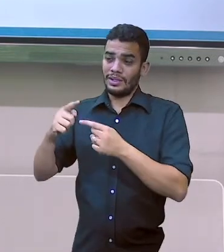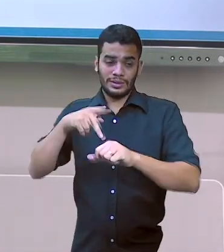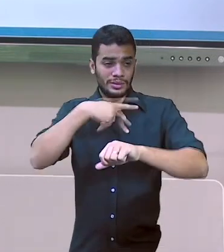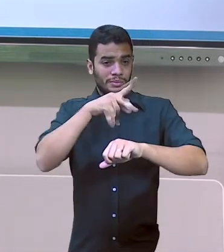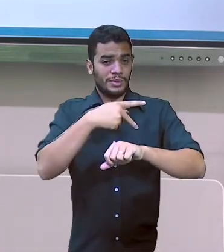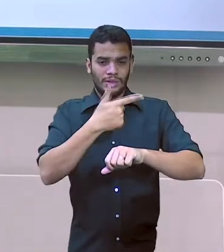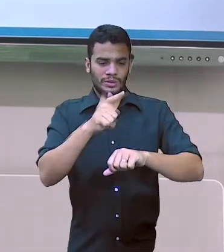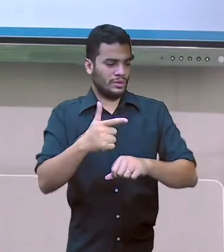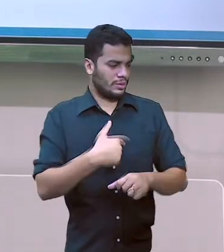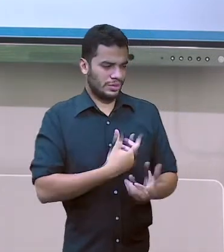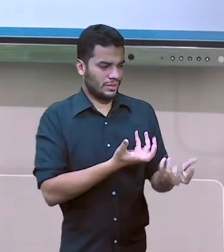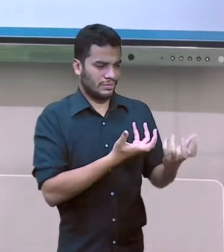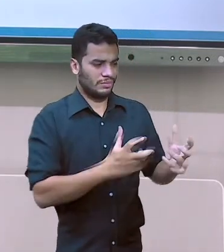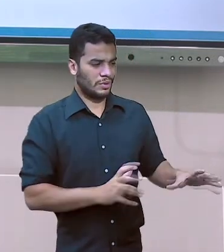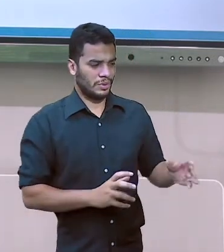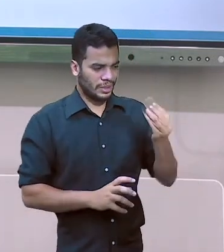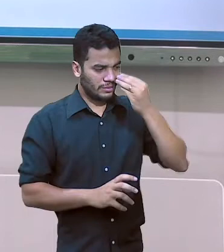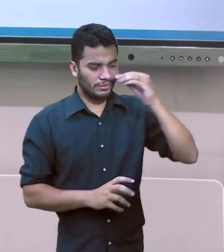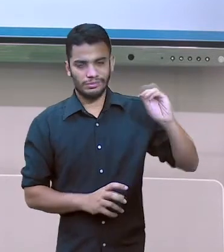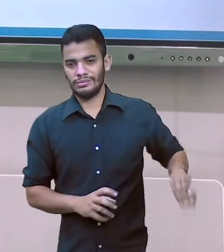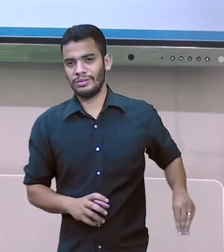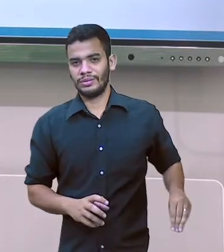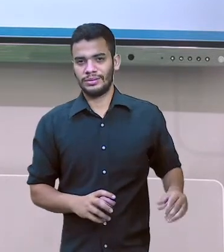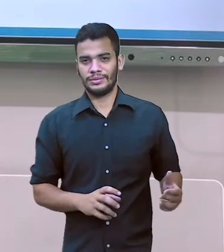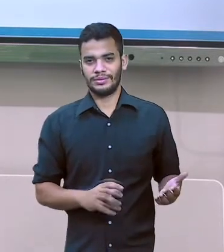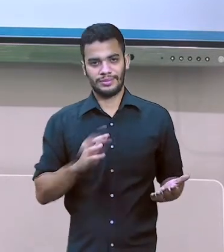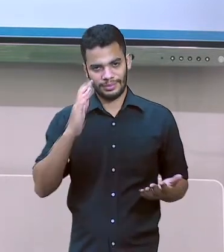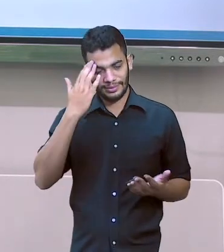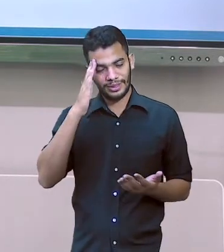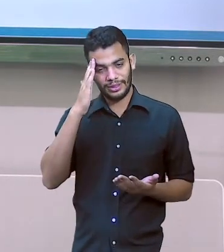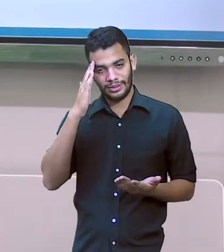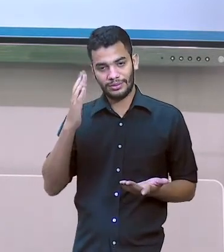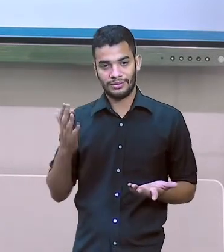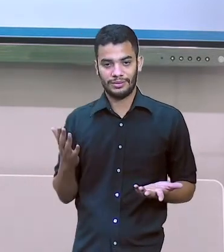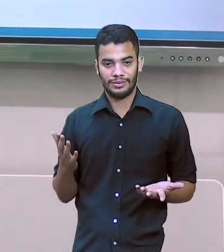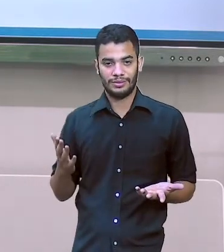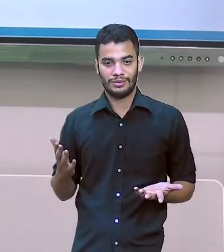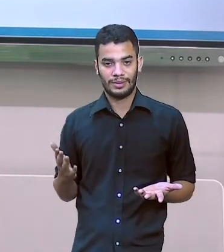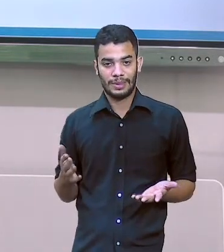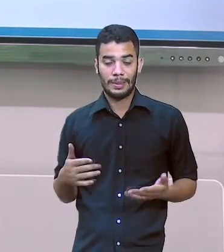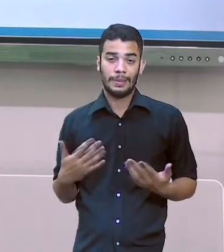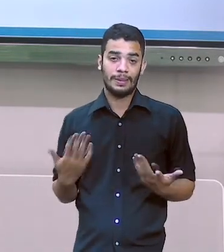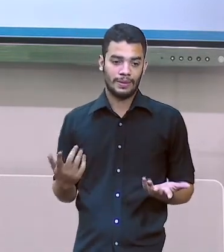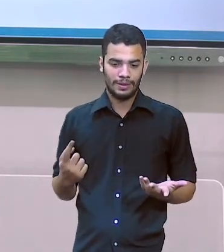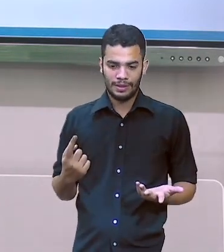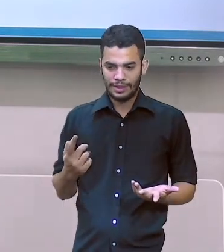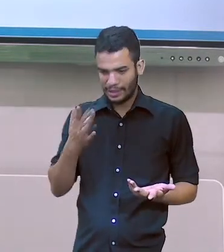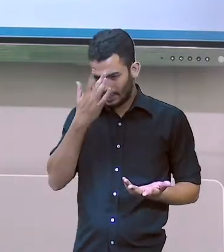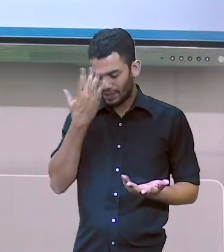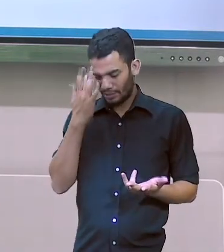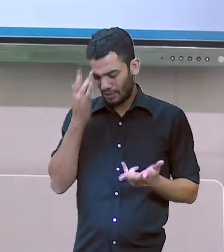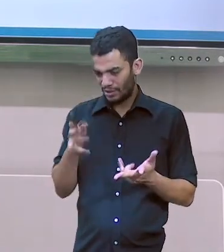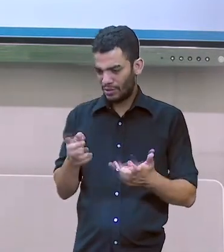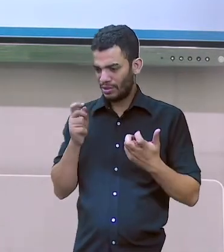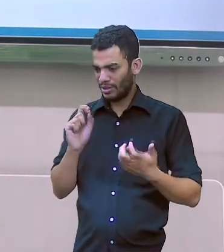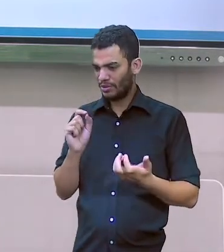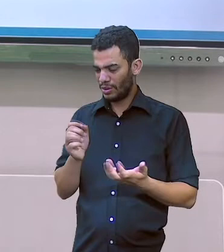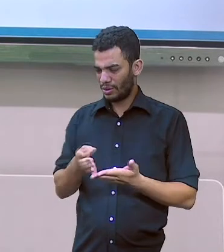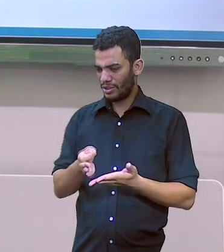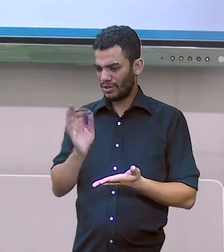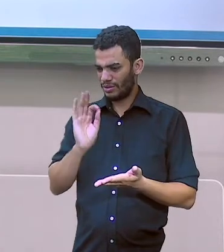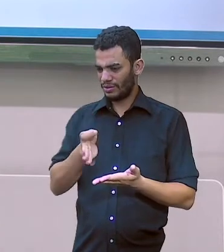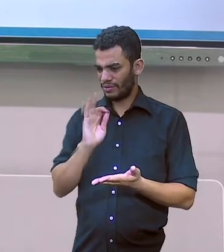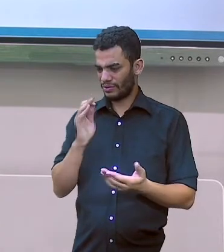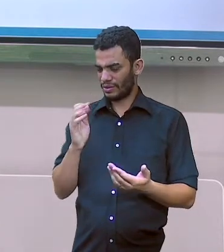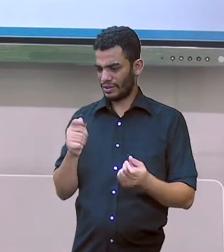E aí os barões do café perceberam que para que investir em mais pés de